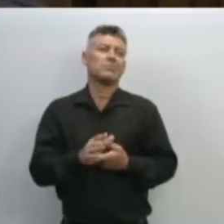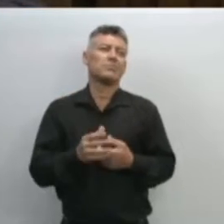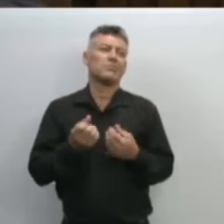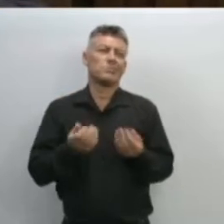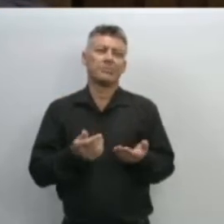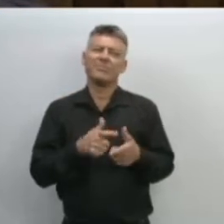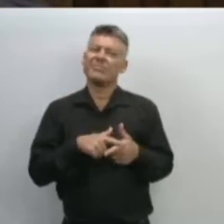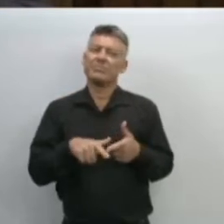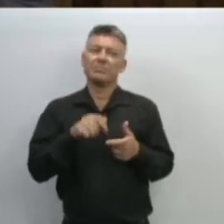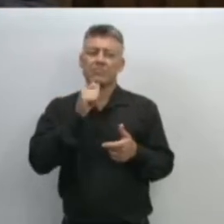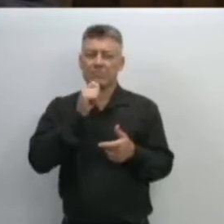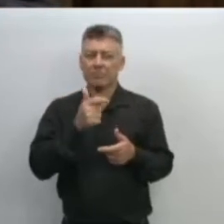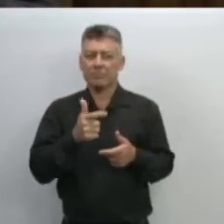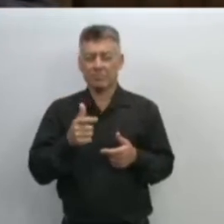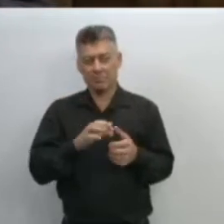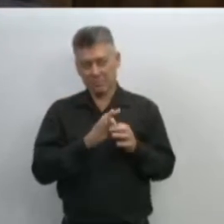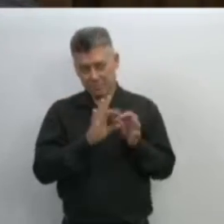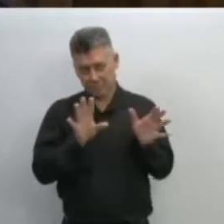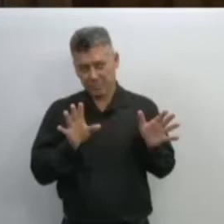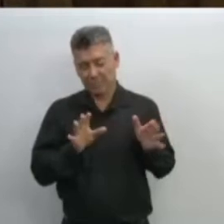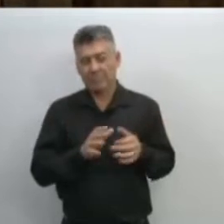problema nenhum, vereador Diva. Fica à vontade.